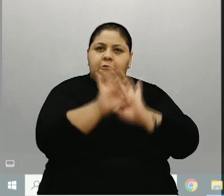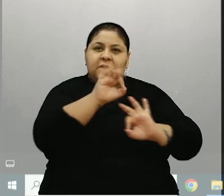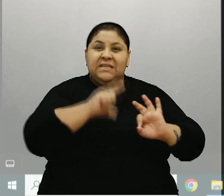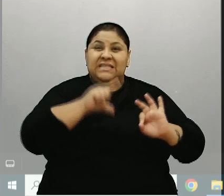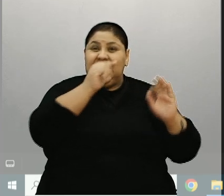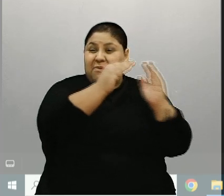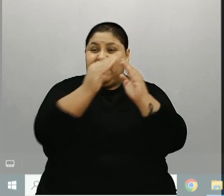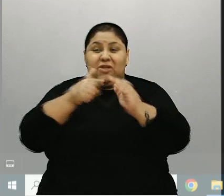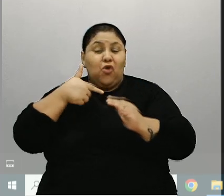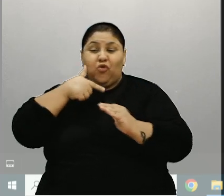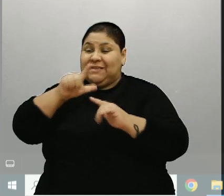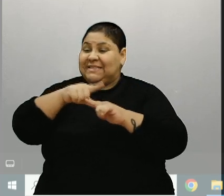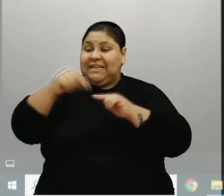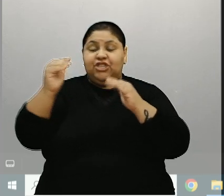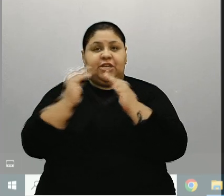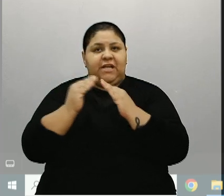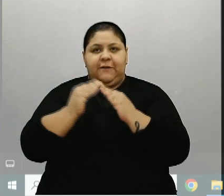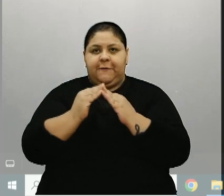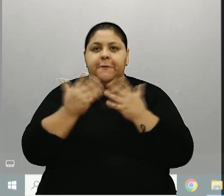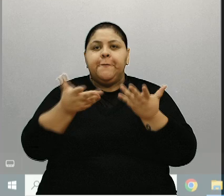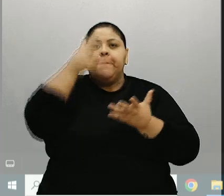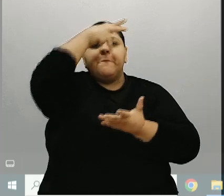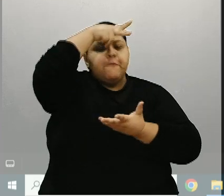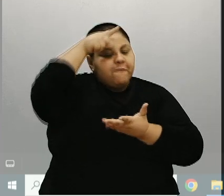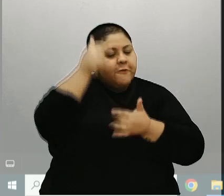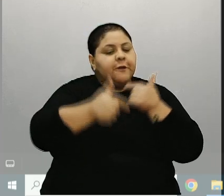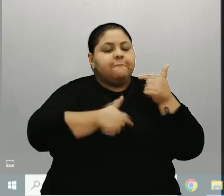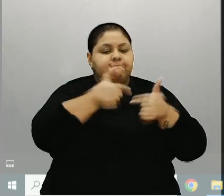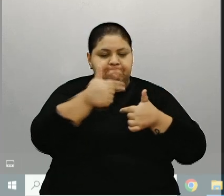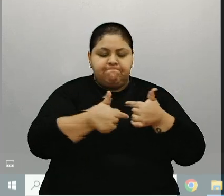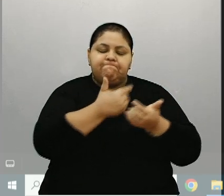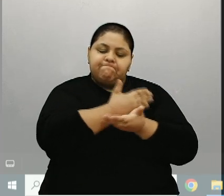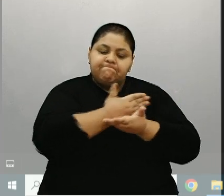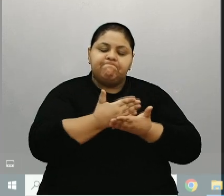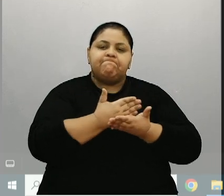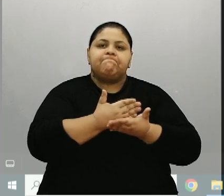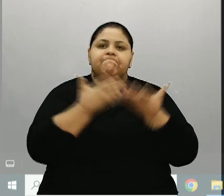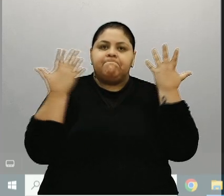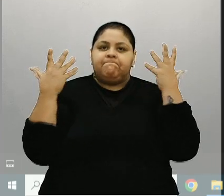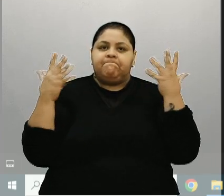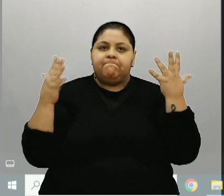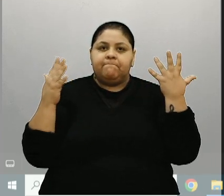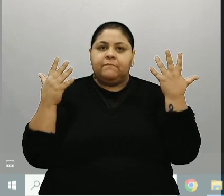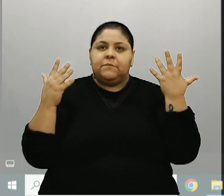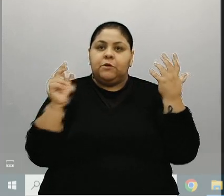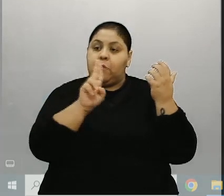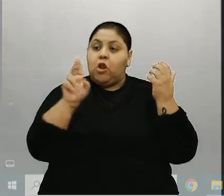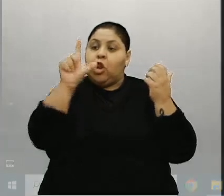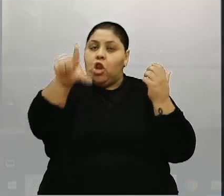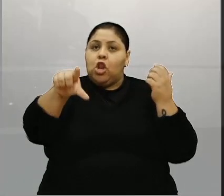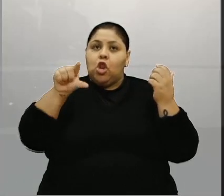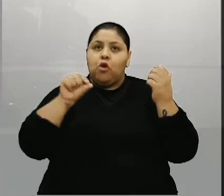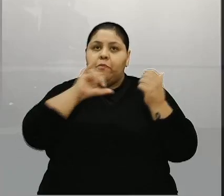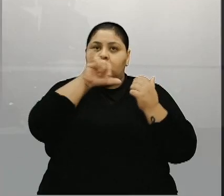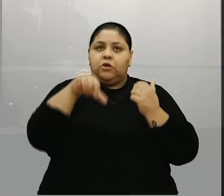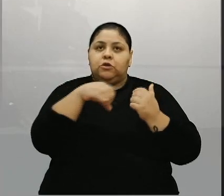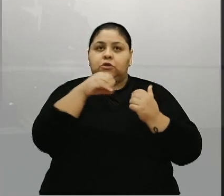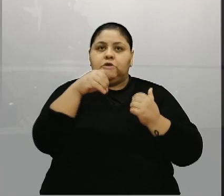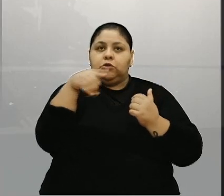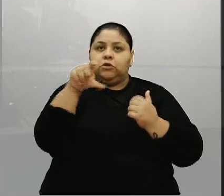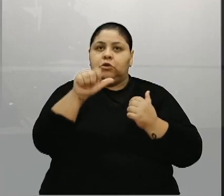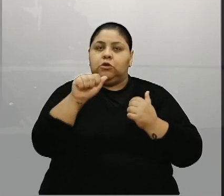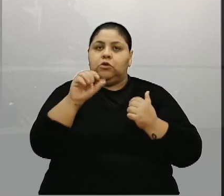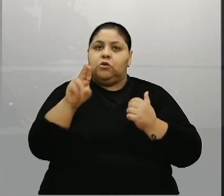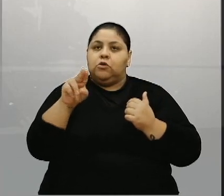moradores que não conseguem sair de casa. Então o prefeito está lá na ponta, e parabenizo pelo nome escolhido, João Eza. Onde João Eza